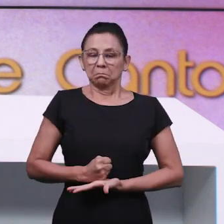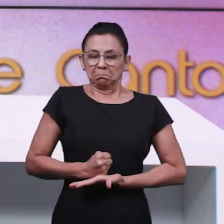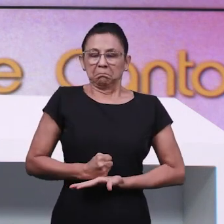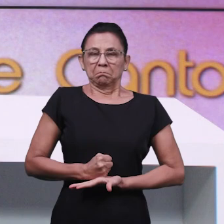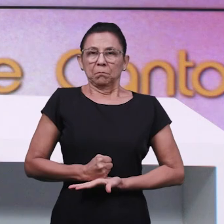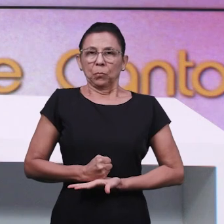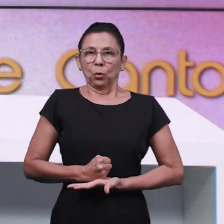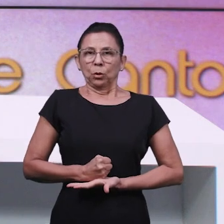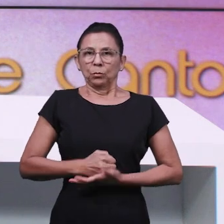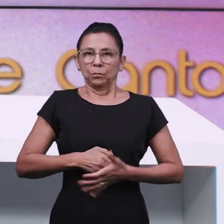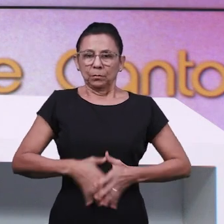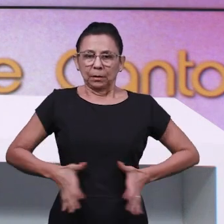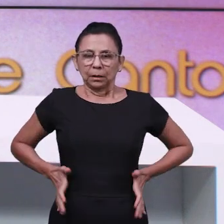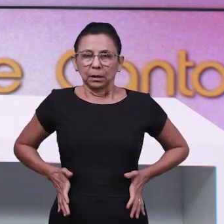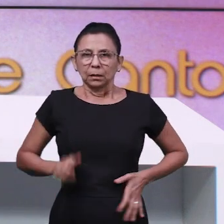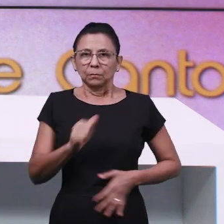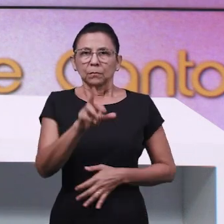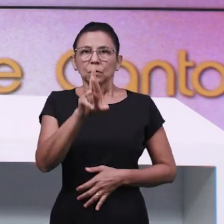suporte respiratório.